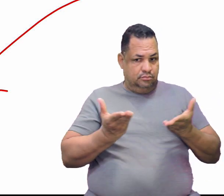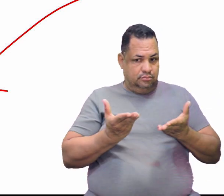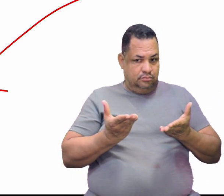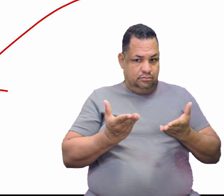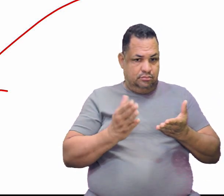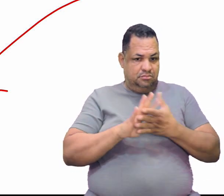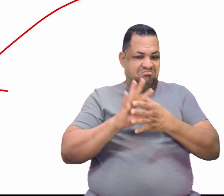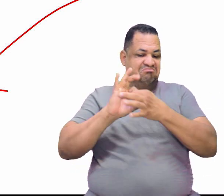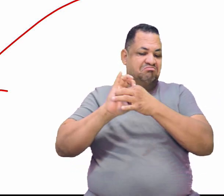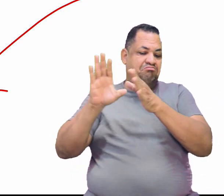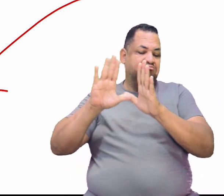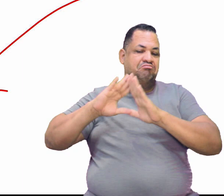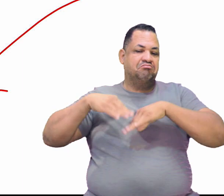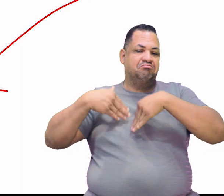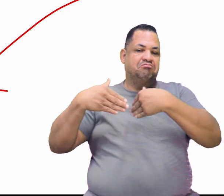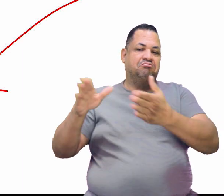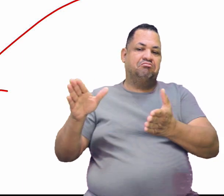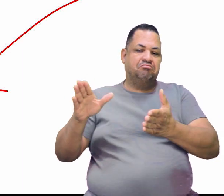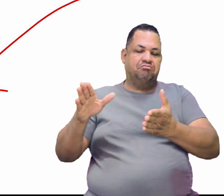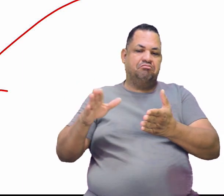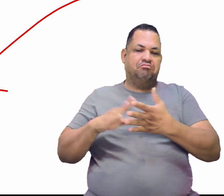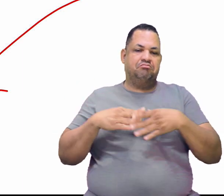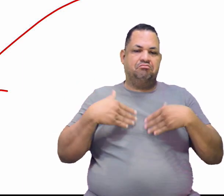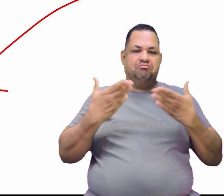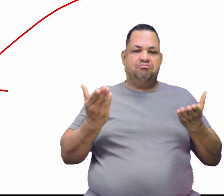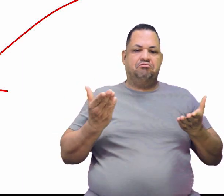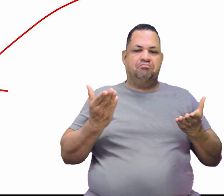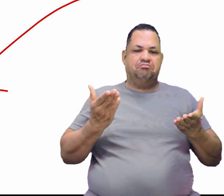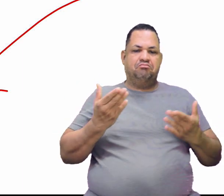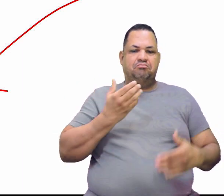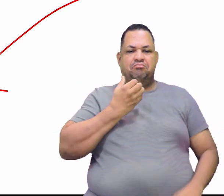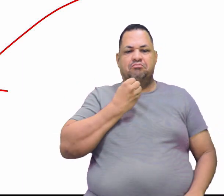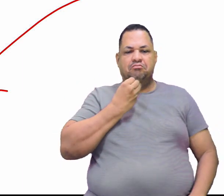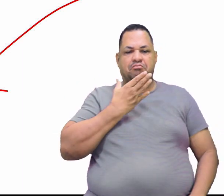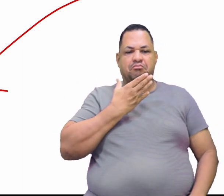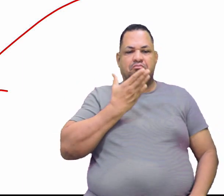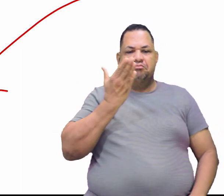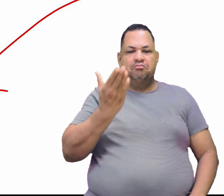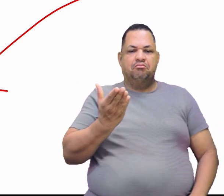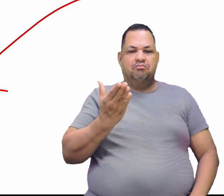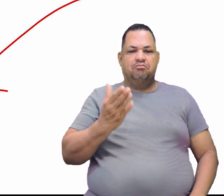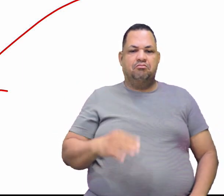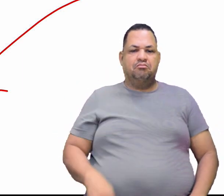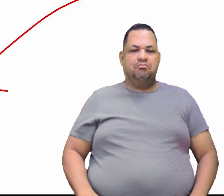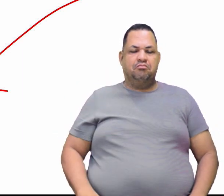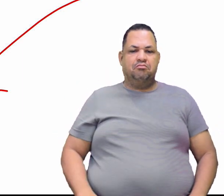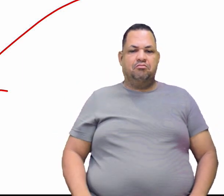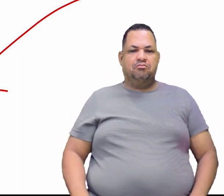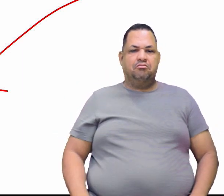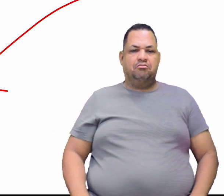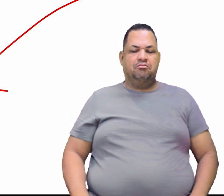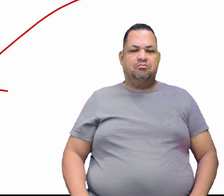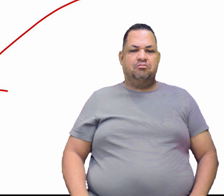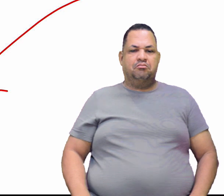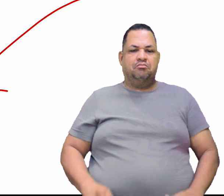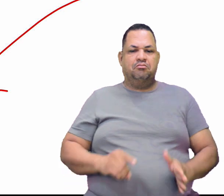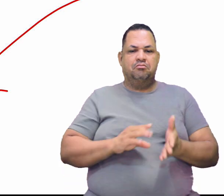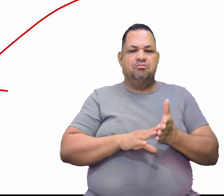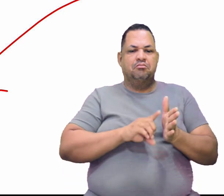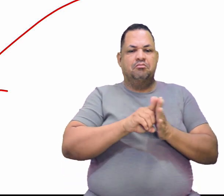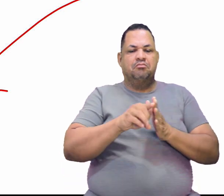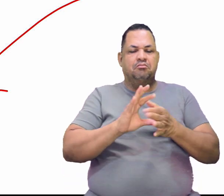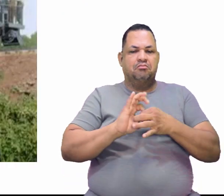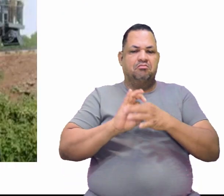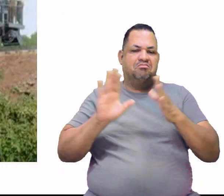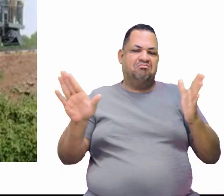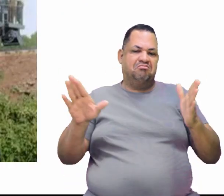lá, abandonada, boa parte, pertencente aí à ferrovia, se encontra